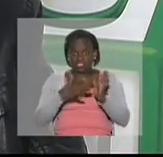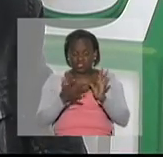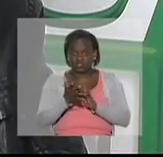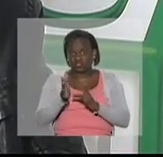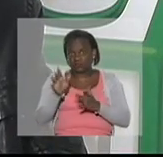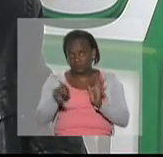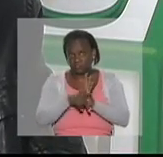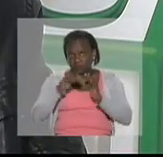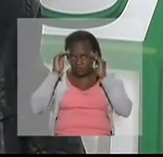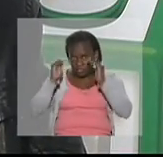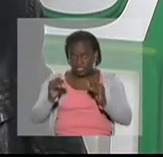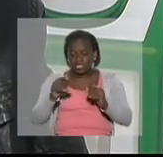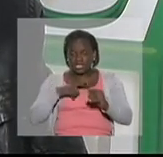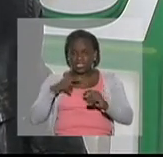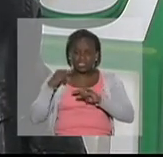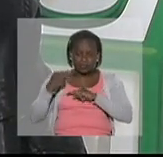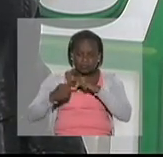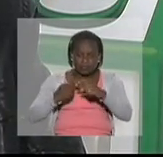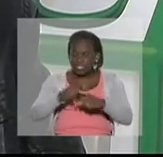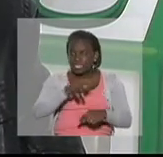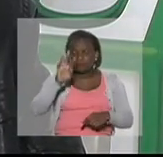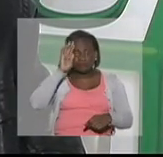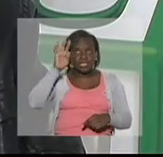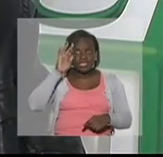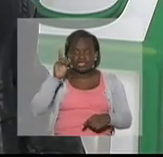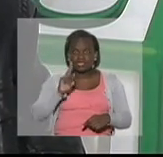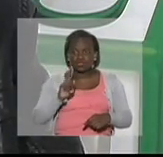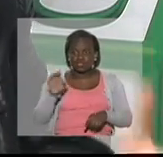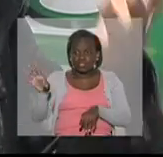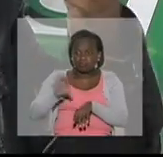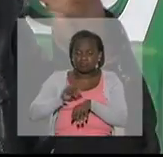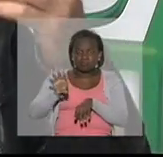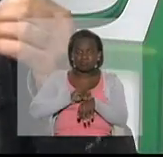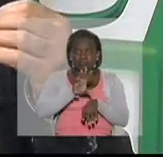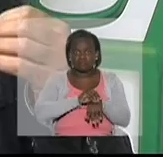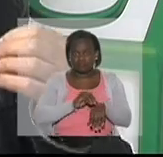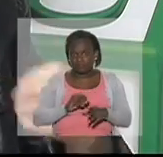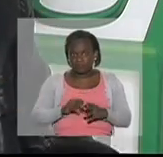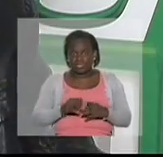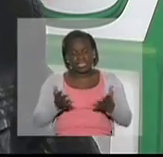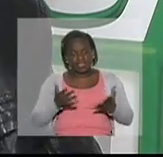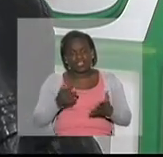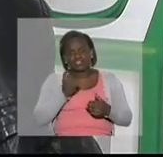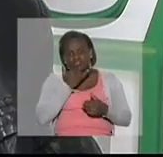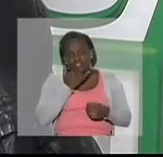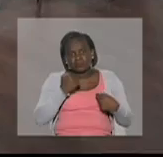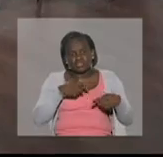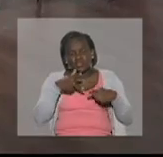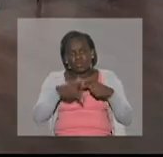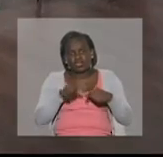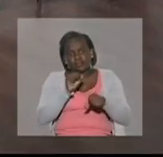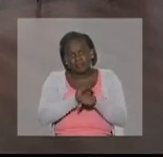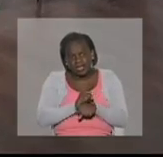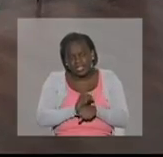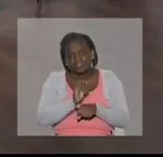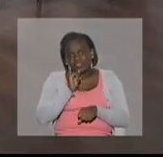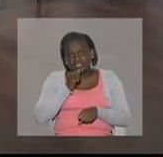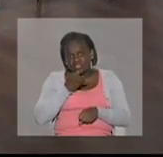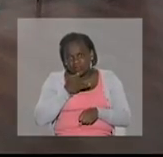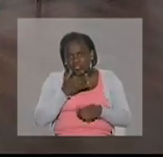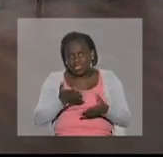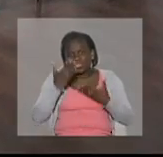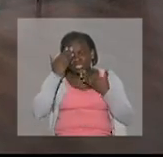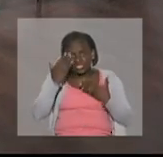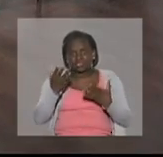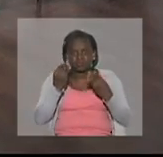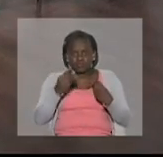E é uma religião herdada, eles não pensam sobre isso, eles só herdam. Gente, vezes. eu vou precisar cortar vocês,